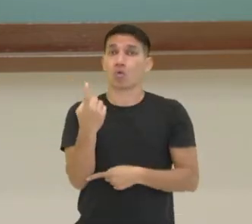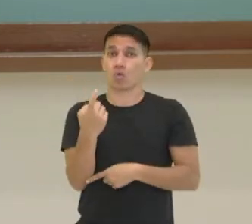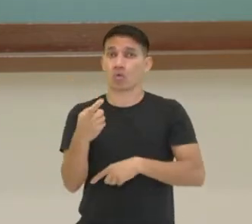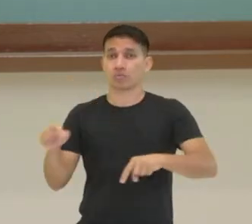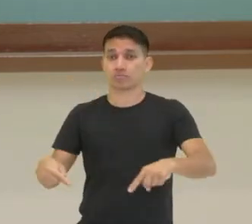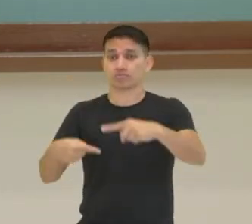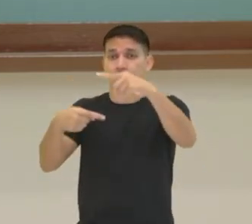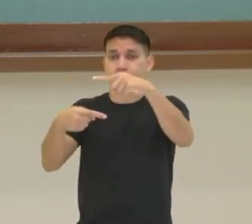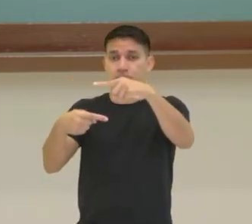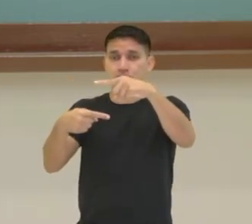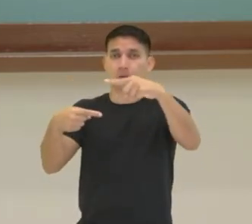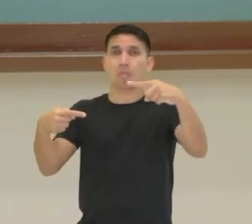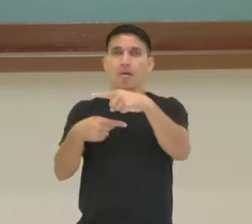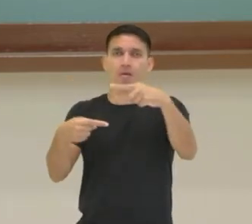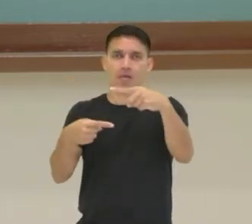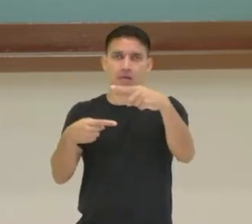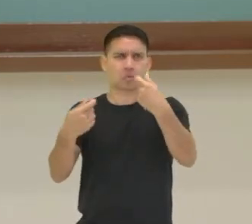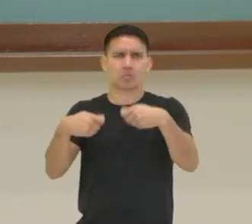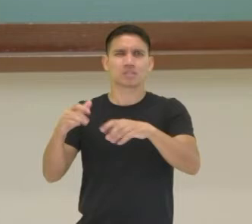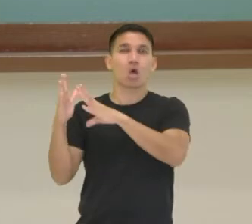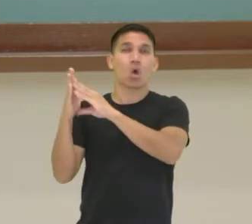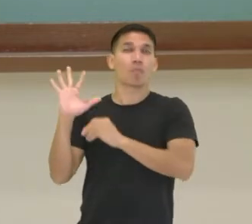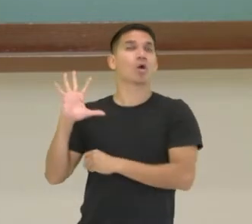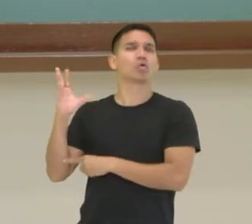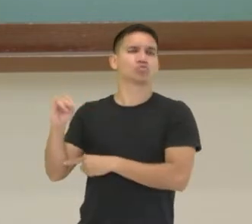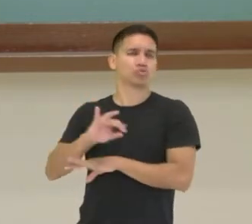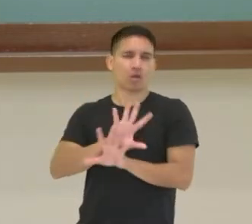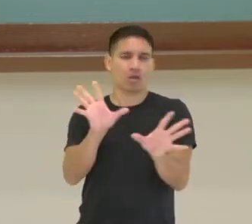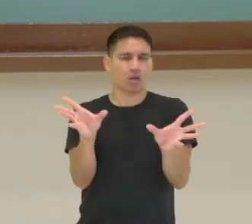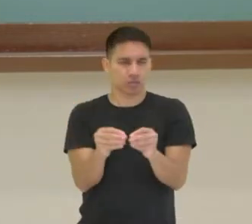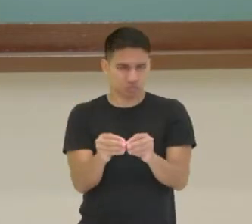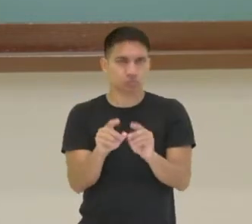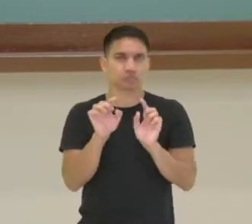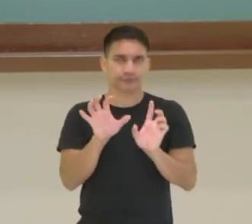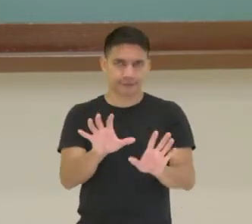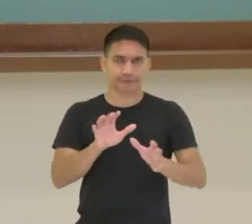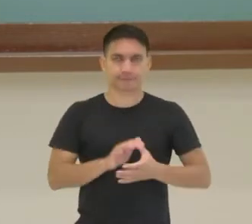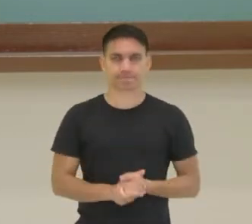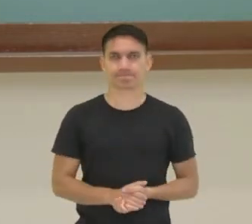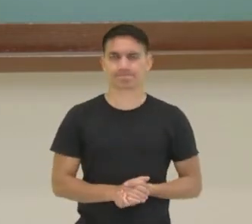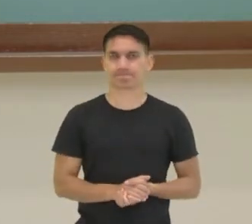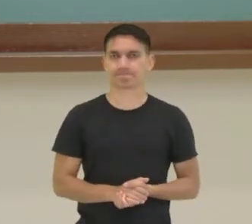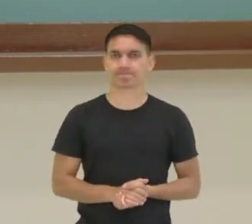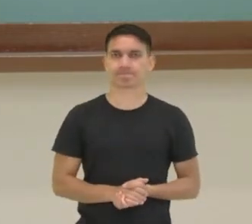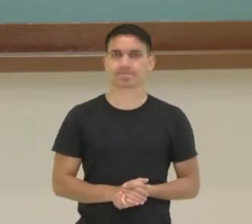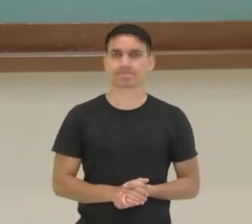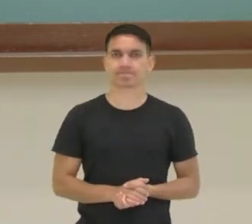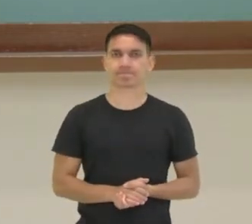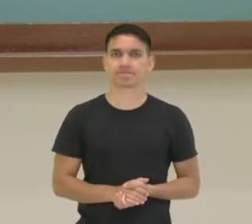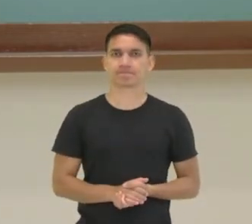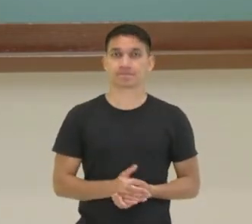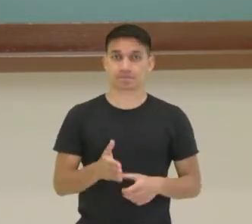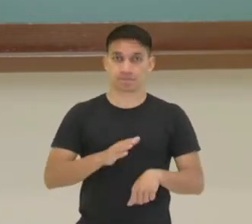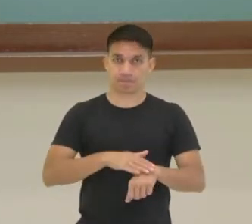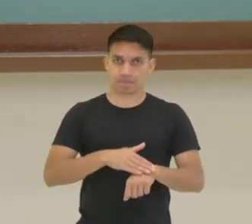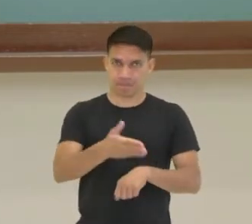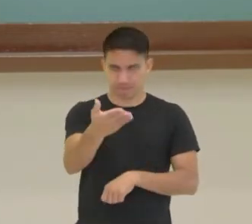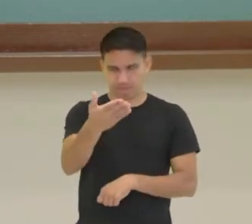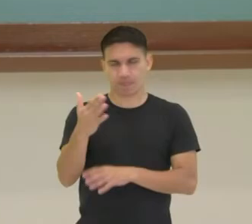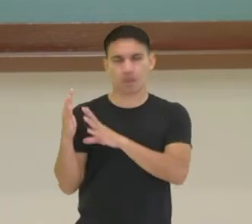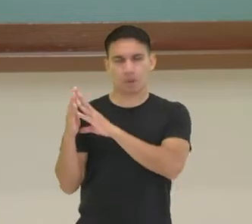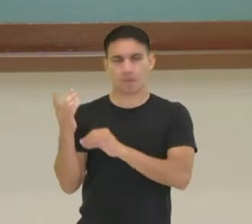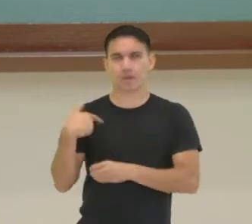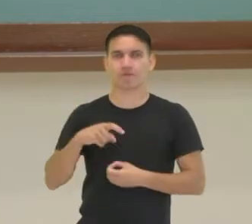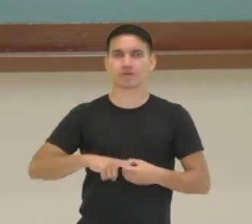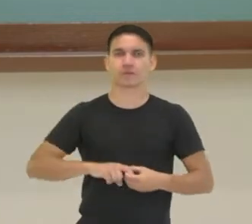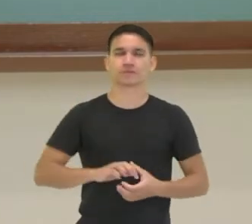de lados paralelos. Não precisa copiar tudo não, apenas condensa a informação aí para a gente não perder muito tempo, beleza? Então te espero, anota tudo aí e a